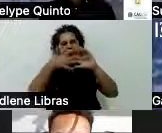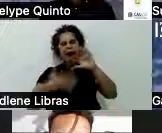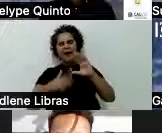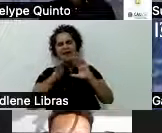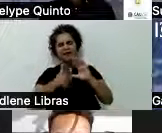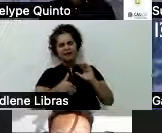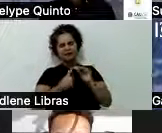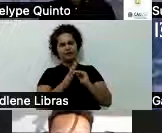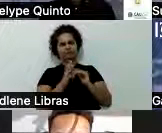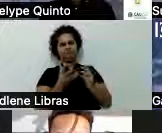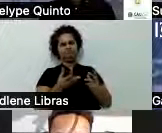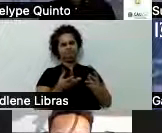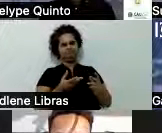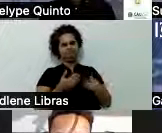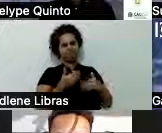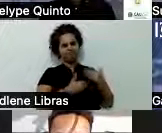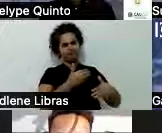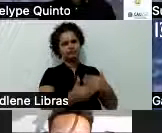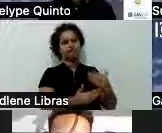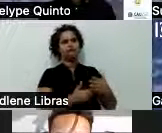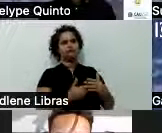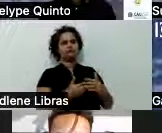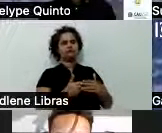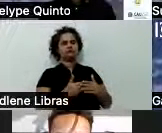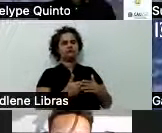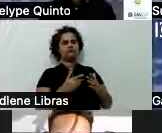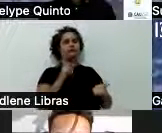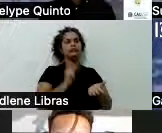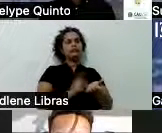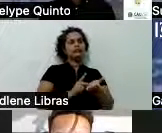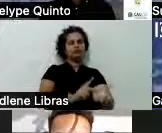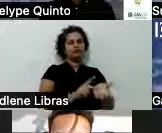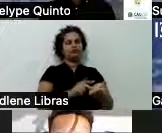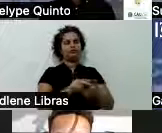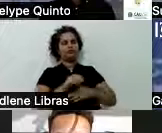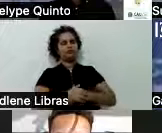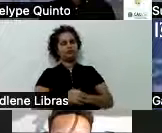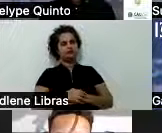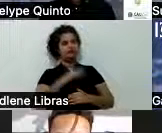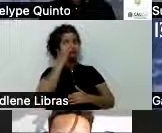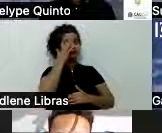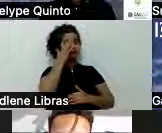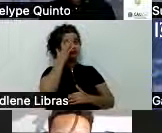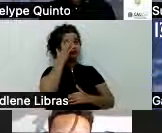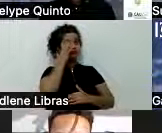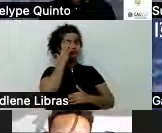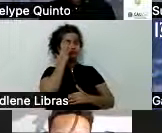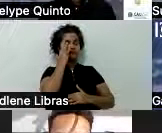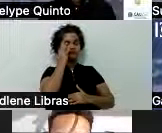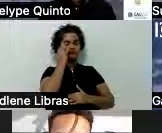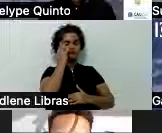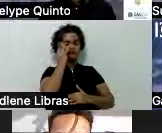maior solidez, uma feição definitiva. Então, é uma abordagem que está